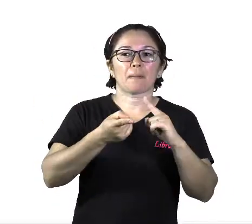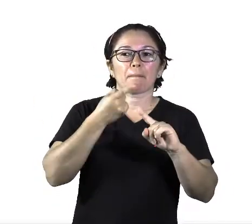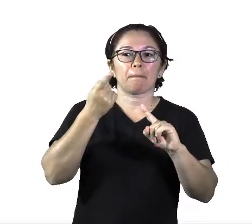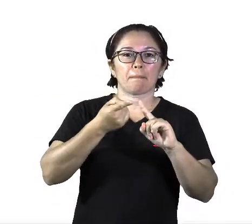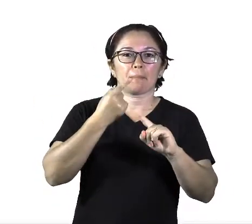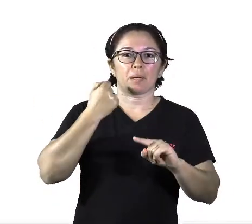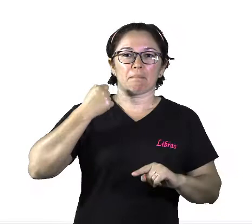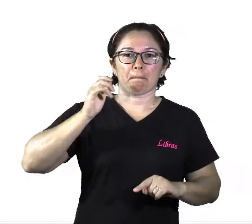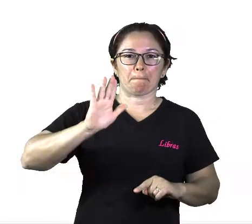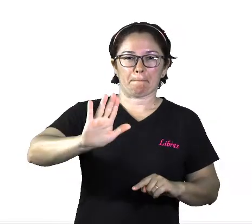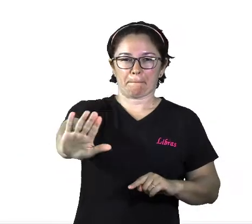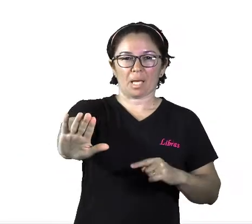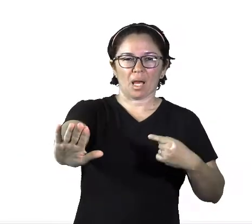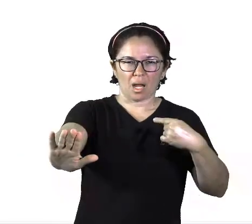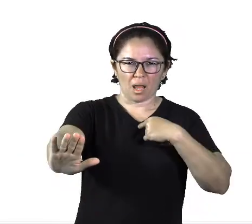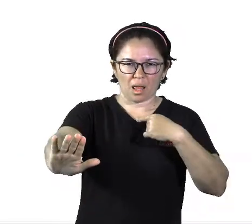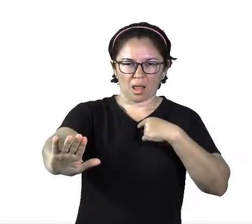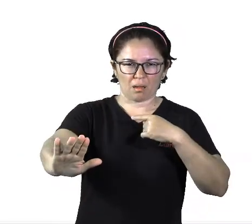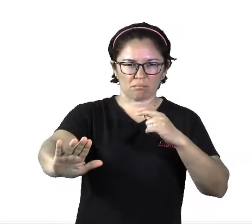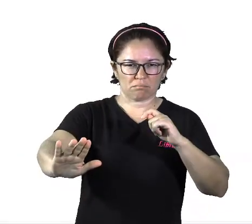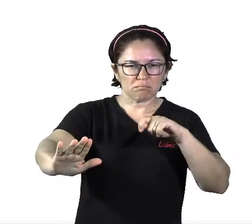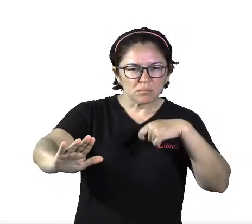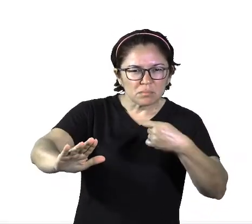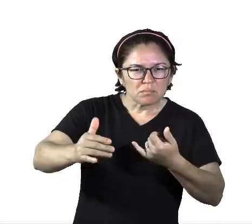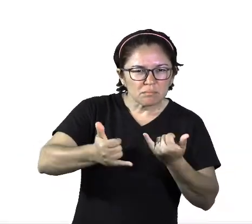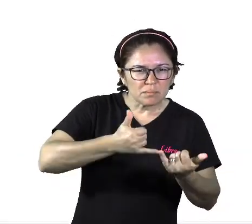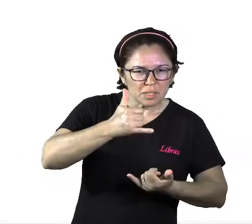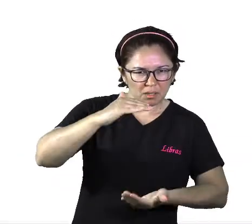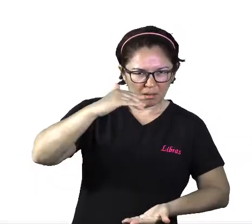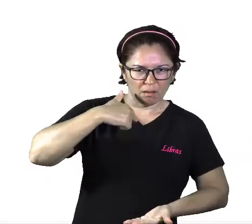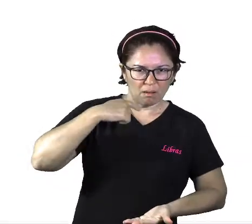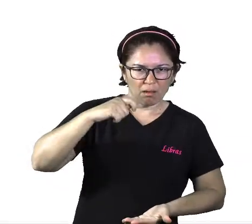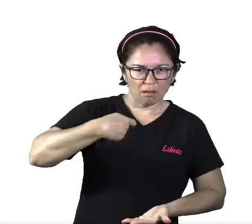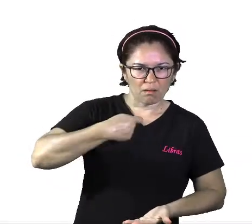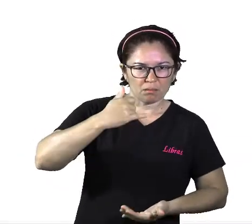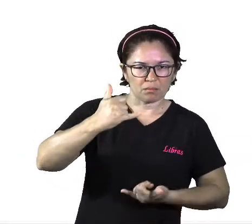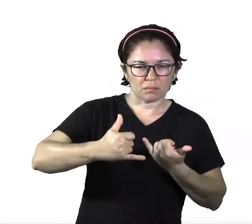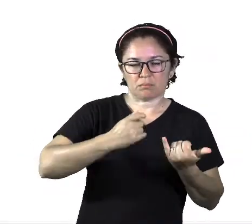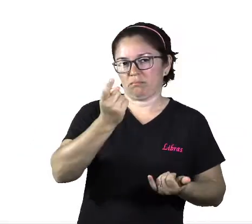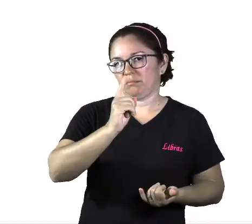um brinquedo. Na outra, eu tenho o quê? Uma outra criança